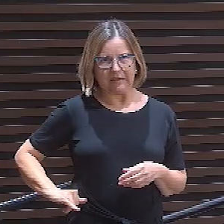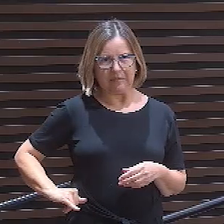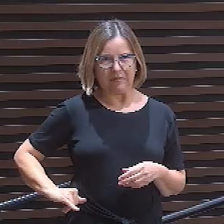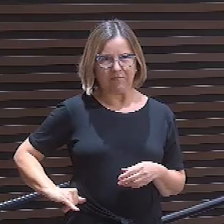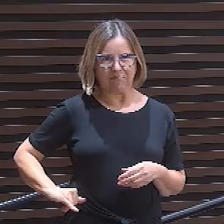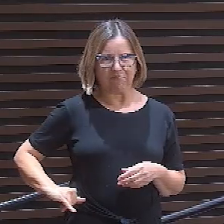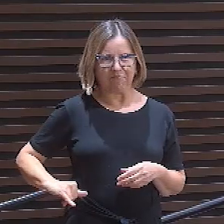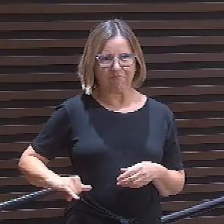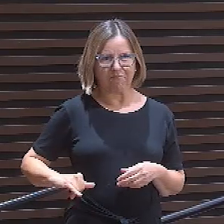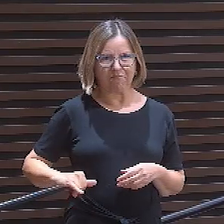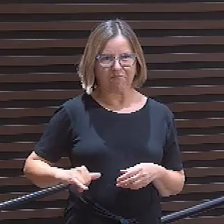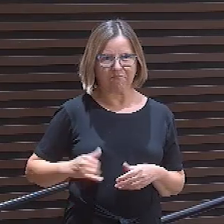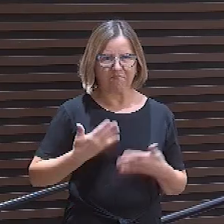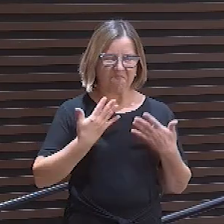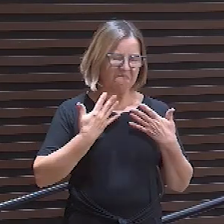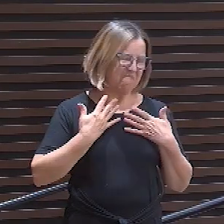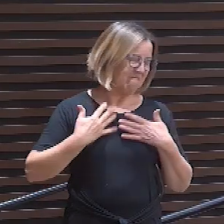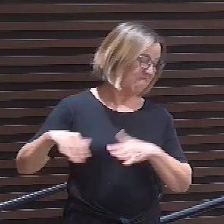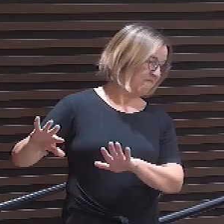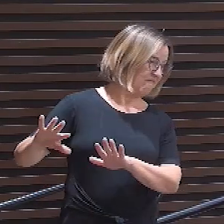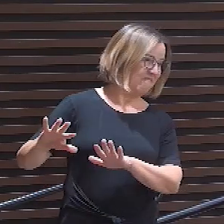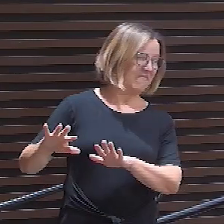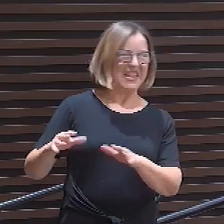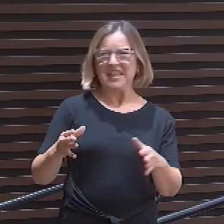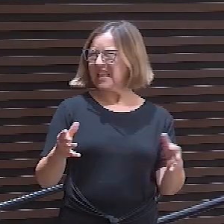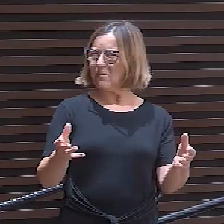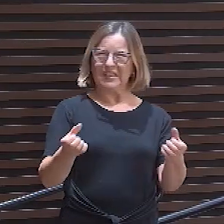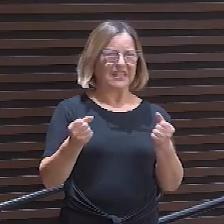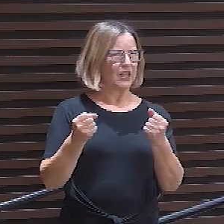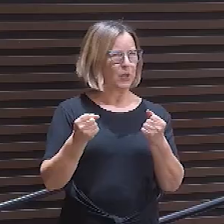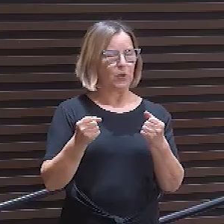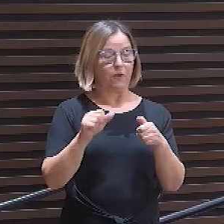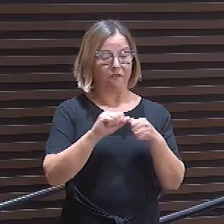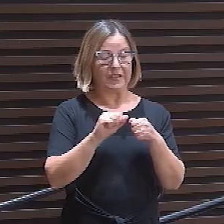recusou fazer parte